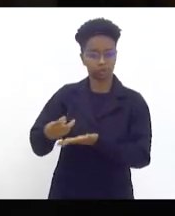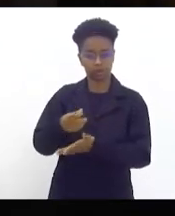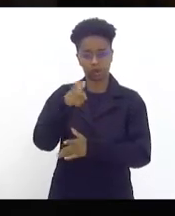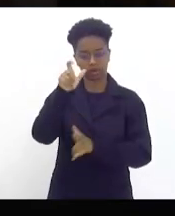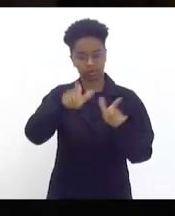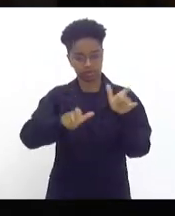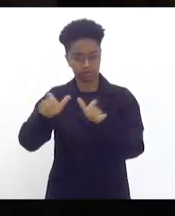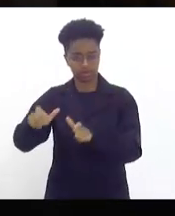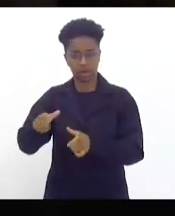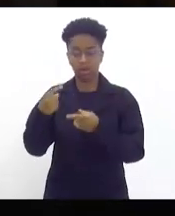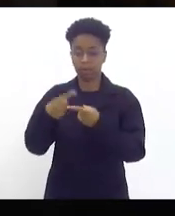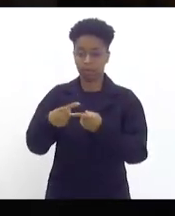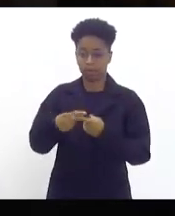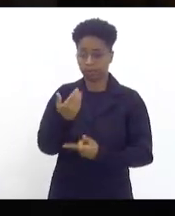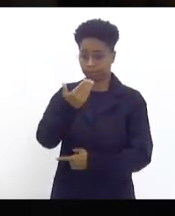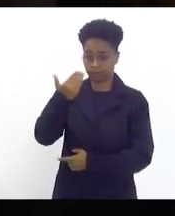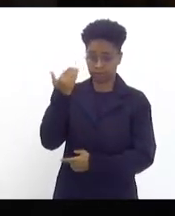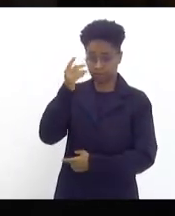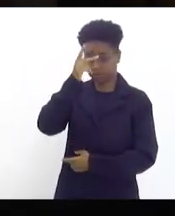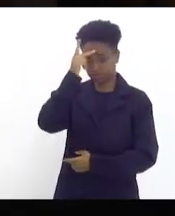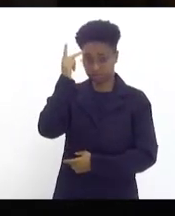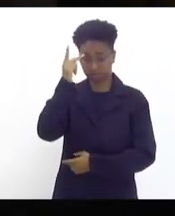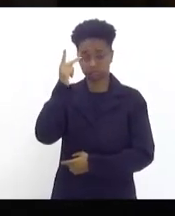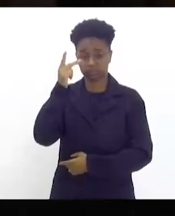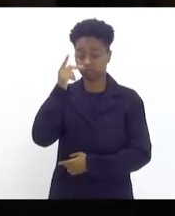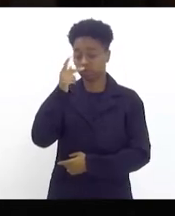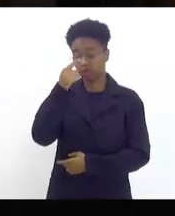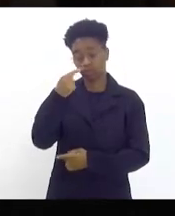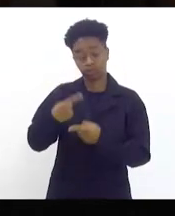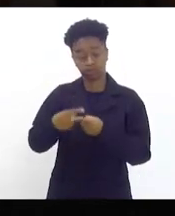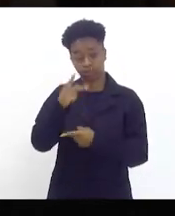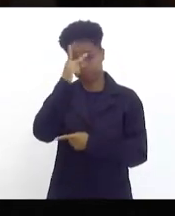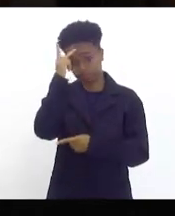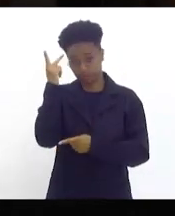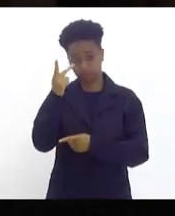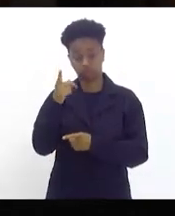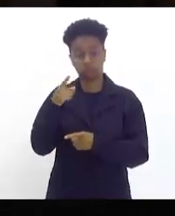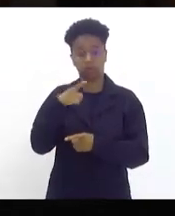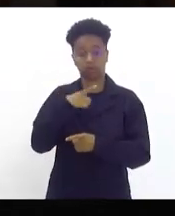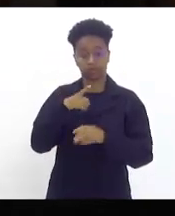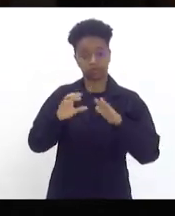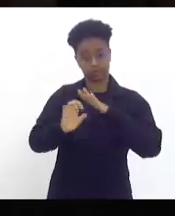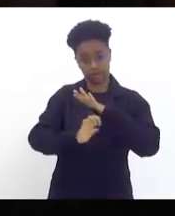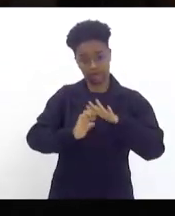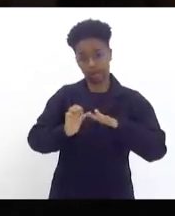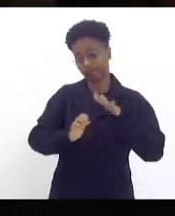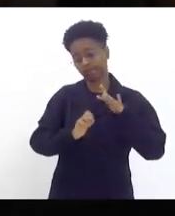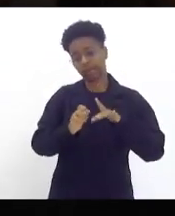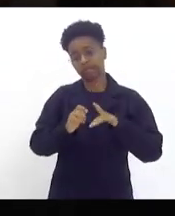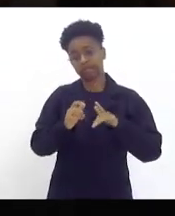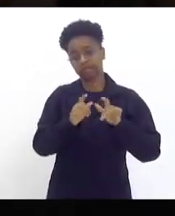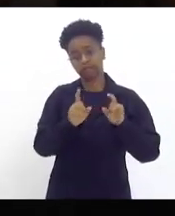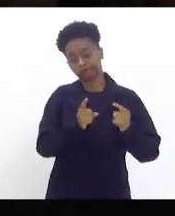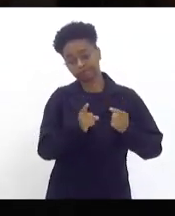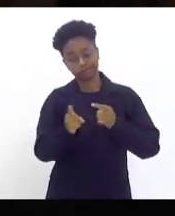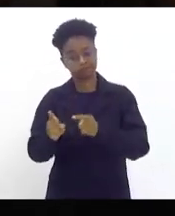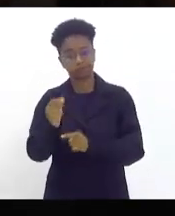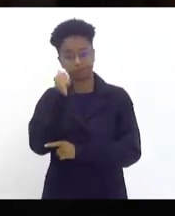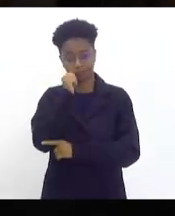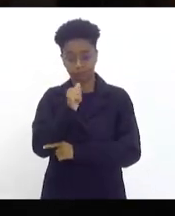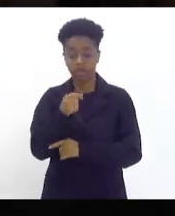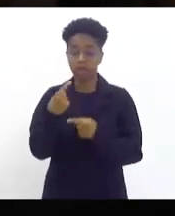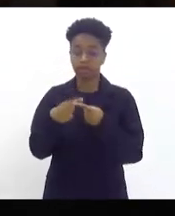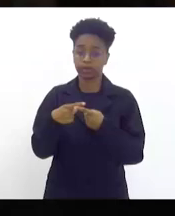os donos dos meios de produção empreendem contra o conjunto da classe trabalhadora né são as mulheres nos serviços